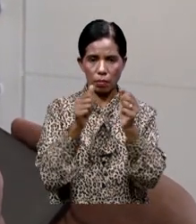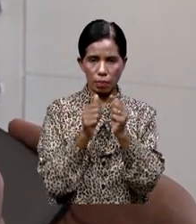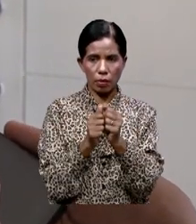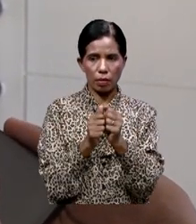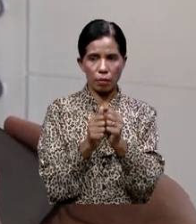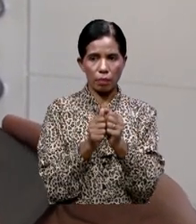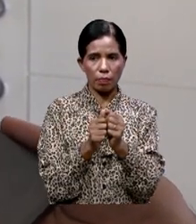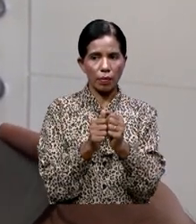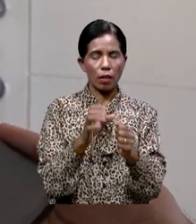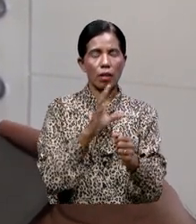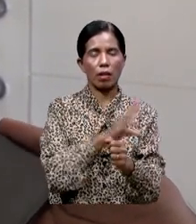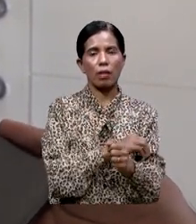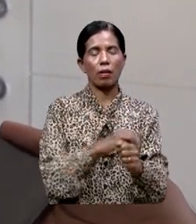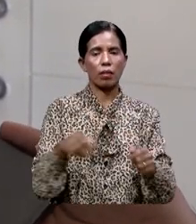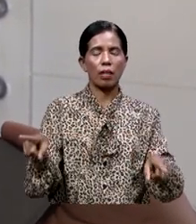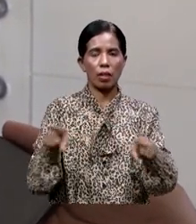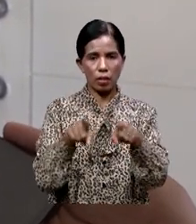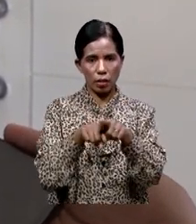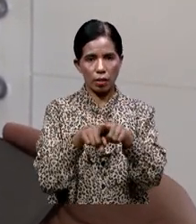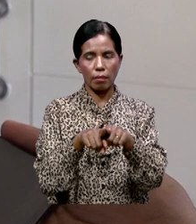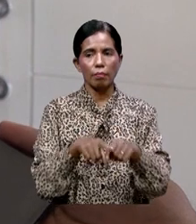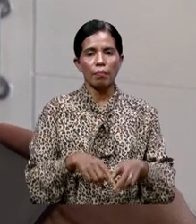ho ne alvo nebe anesan kata